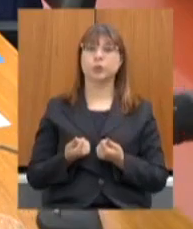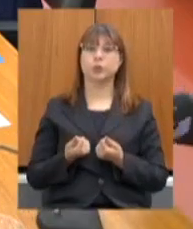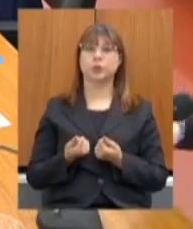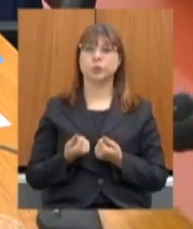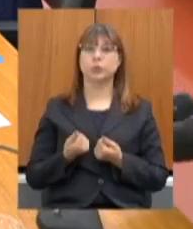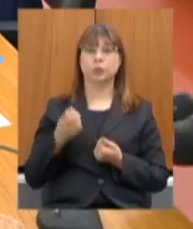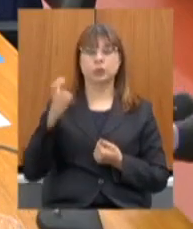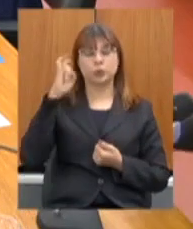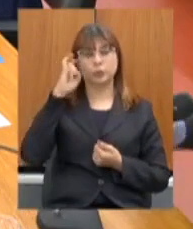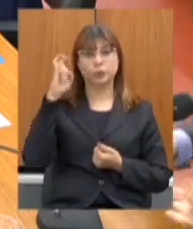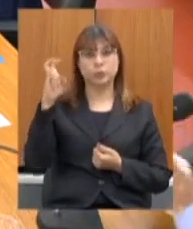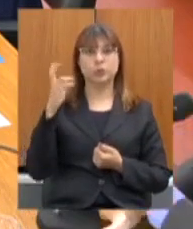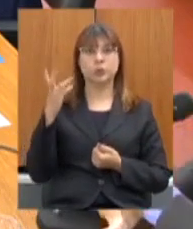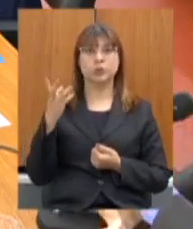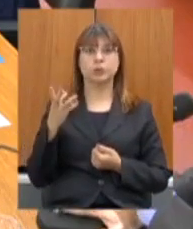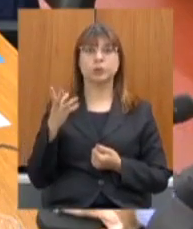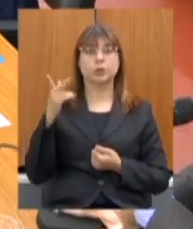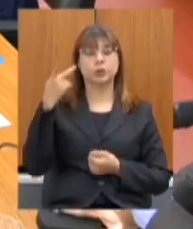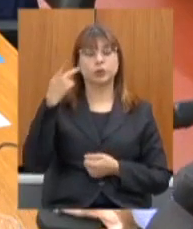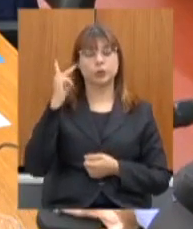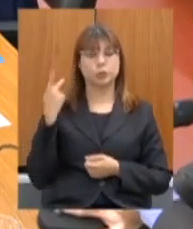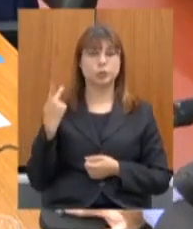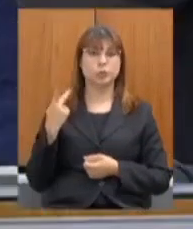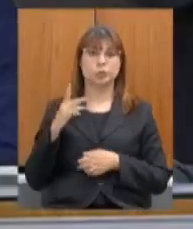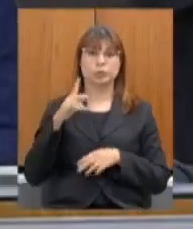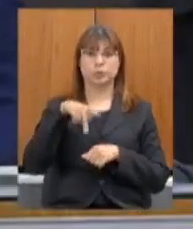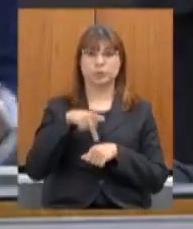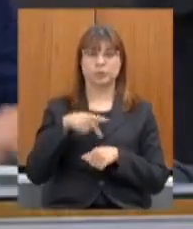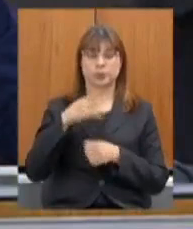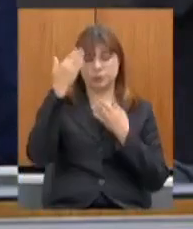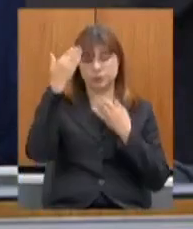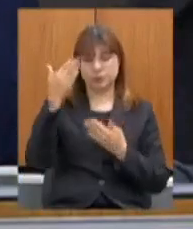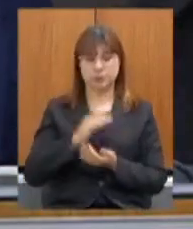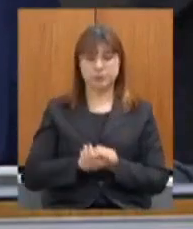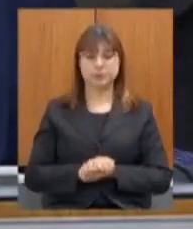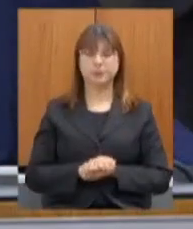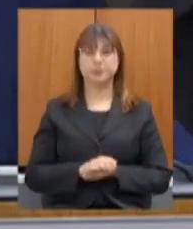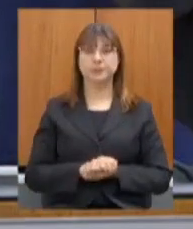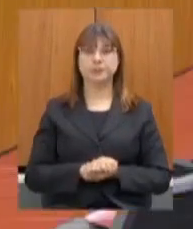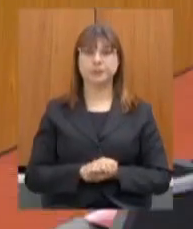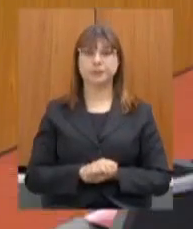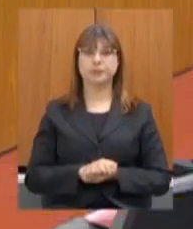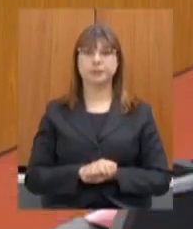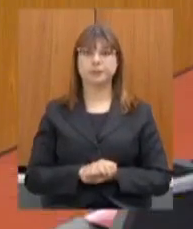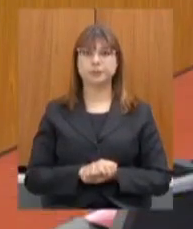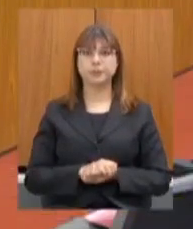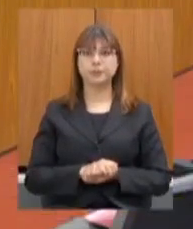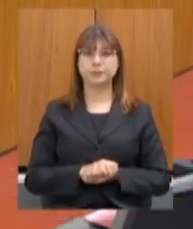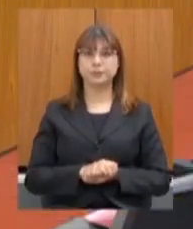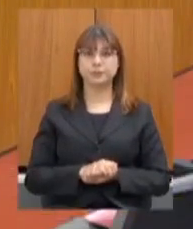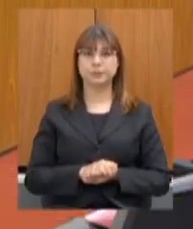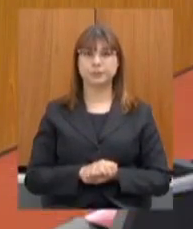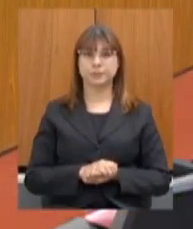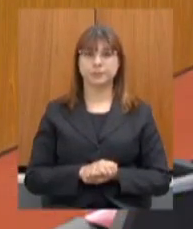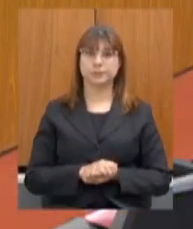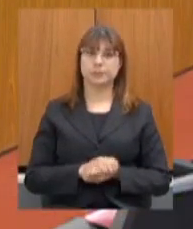cultural e histórico do nosso país. Muito obrigado. Muito obrigado, secretário.